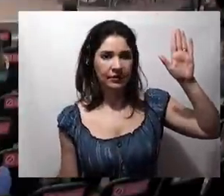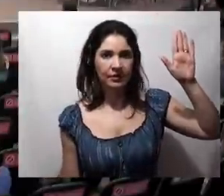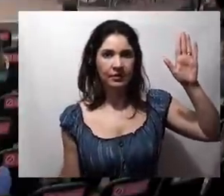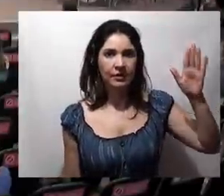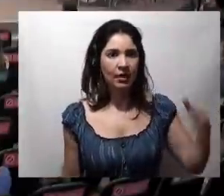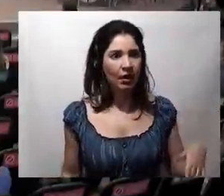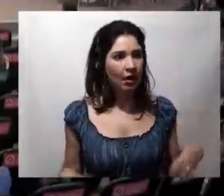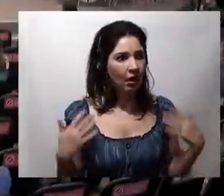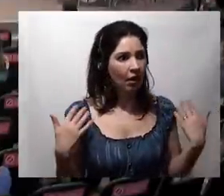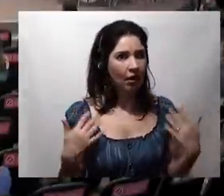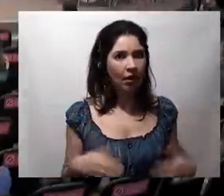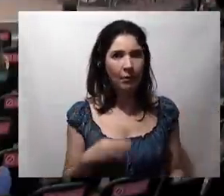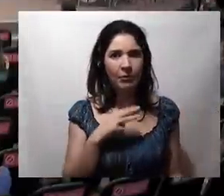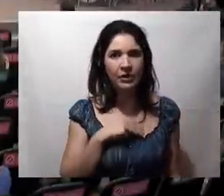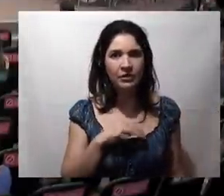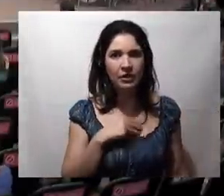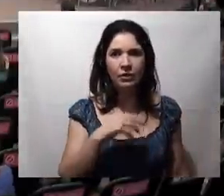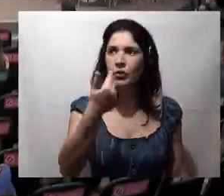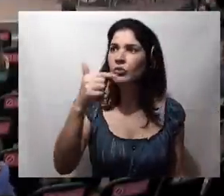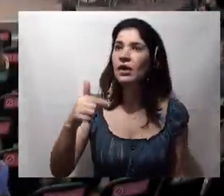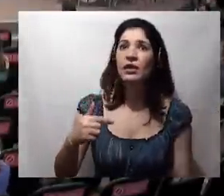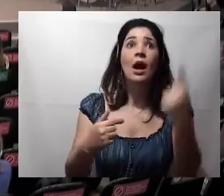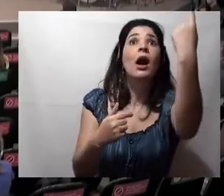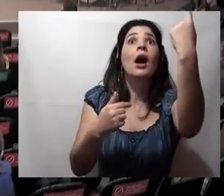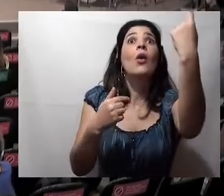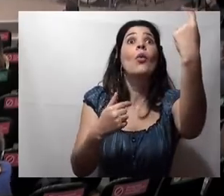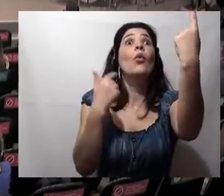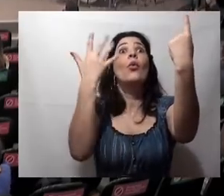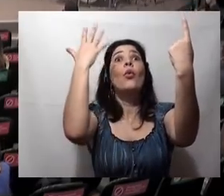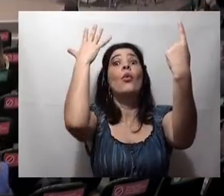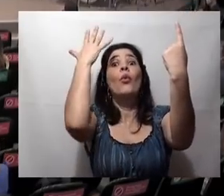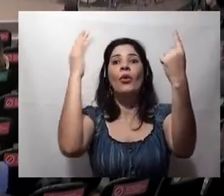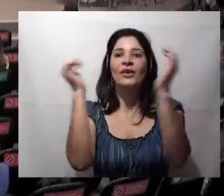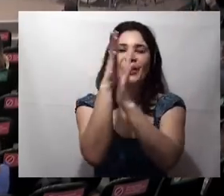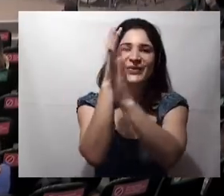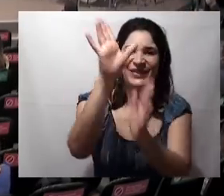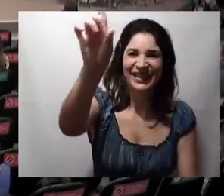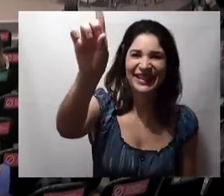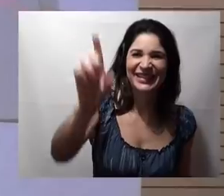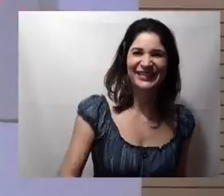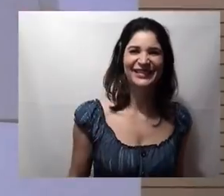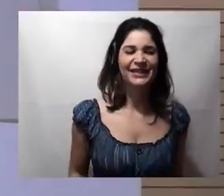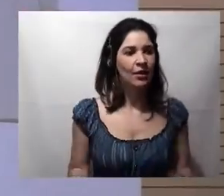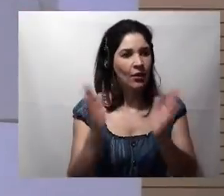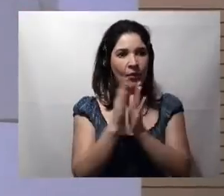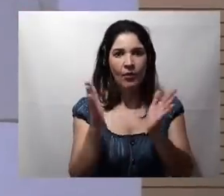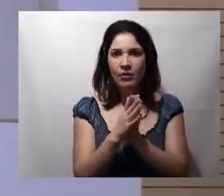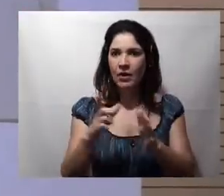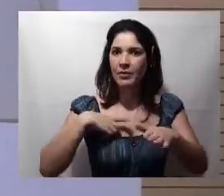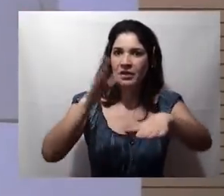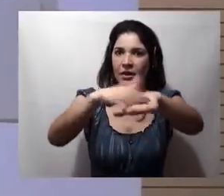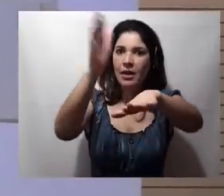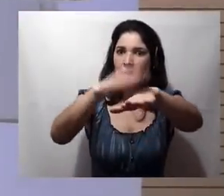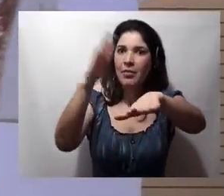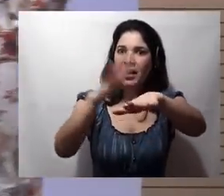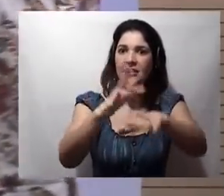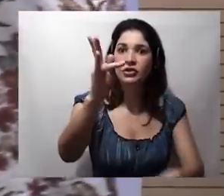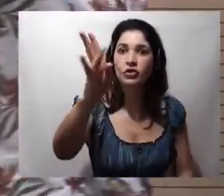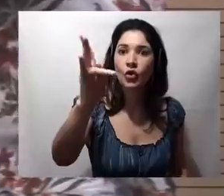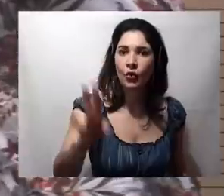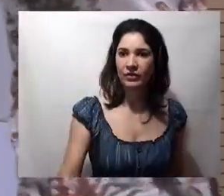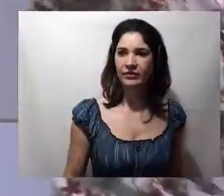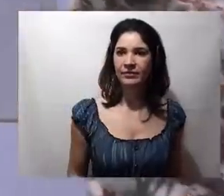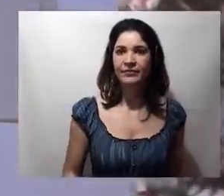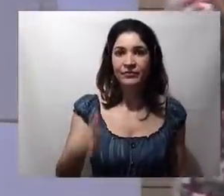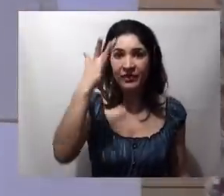oi gente do seu uma oração para ter noiva aquele opa ao menos um louvado seja deus a chorar para ter novo amanhã vou fazer